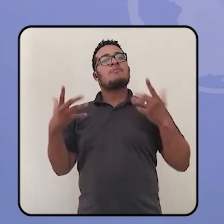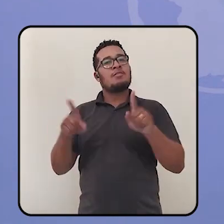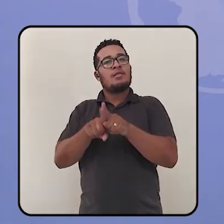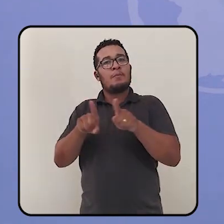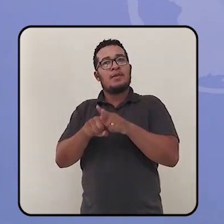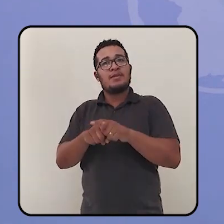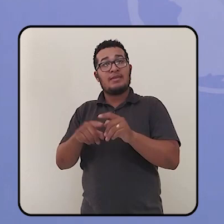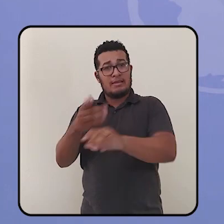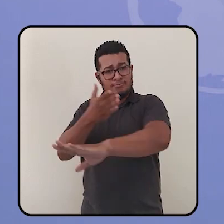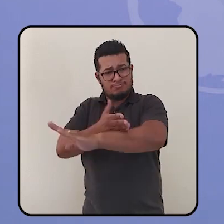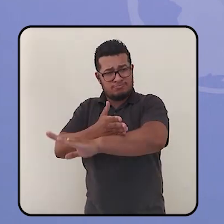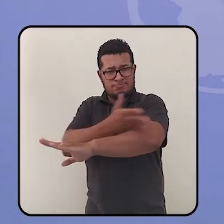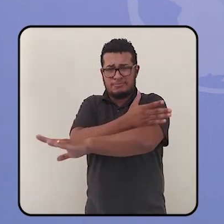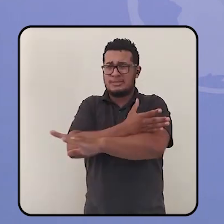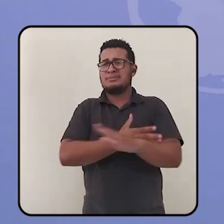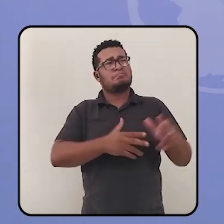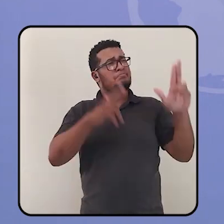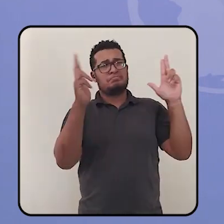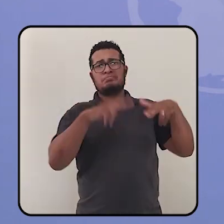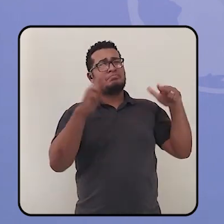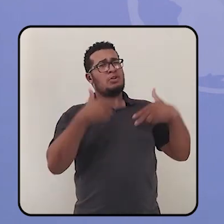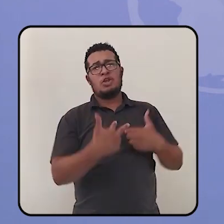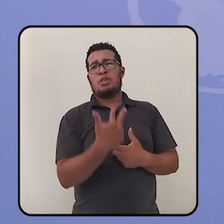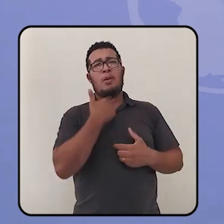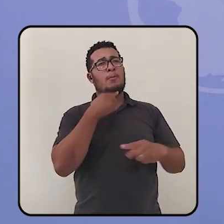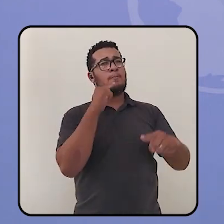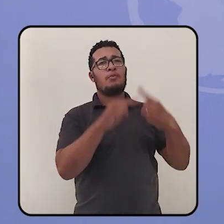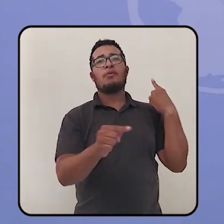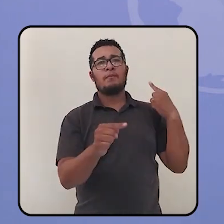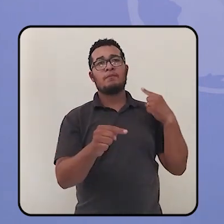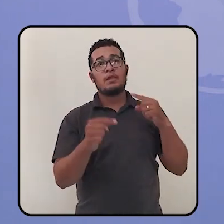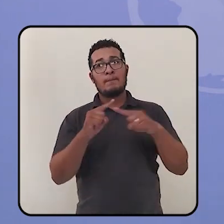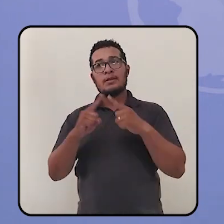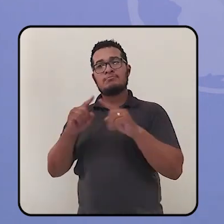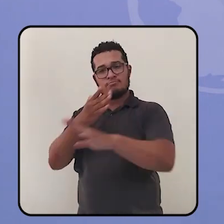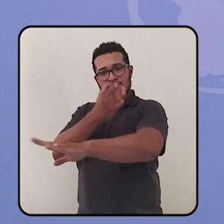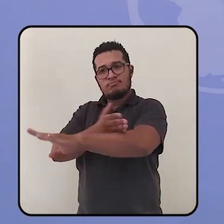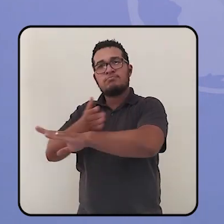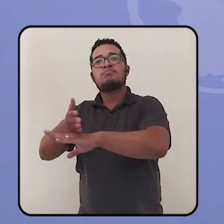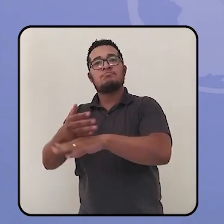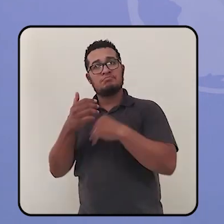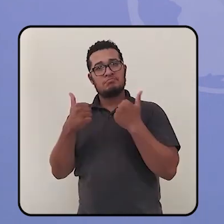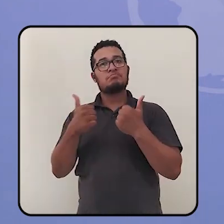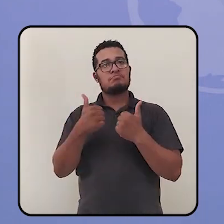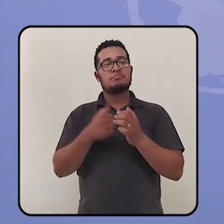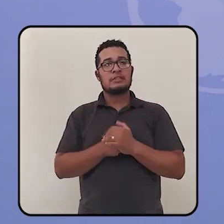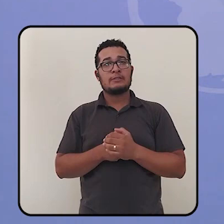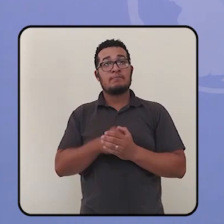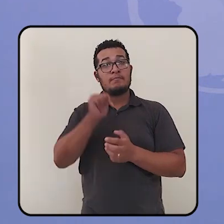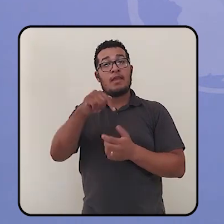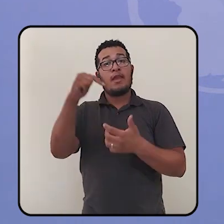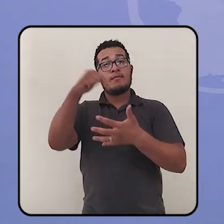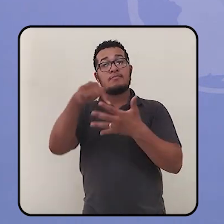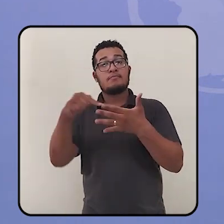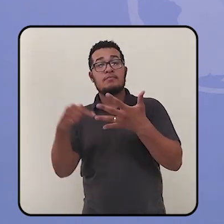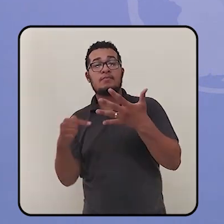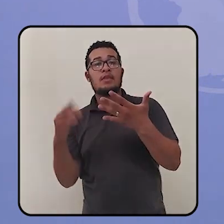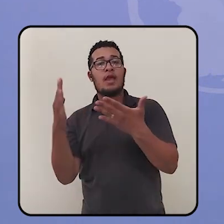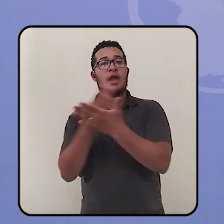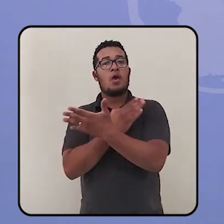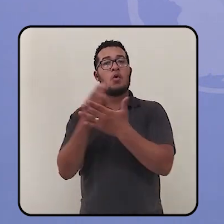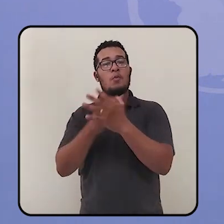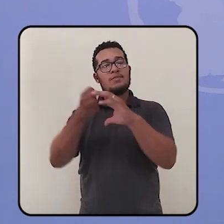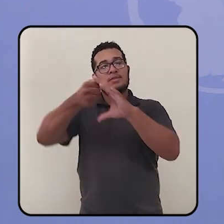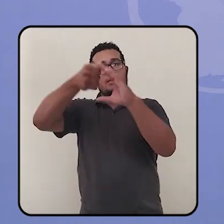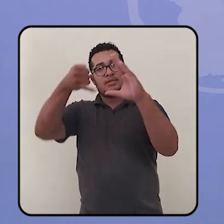que eram impensáveis na idade média durante o período medieval e essas são algumas das